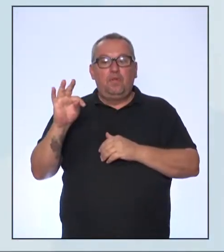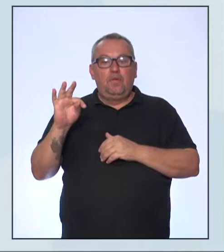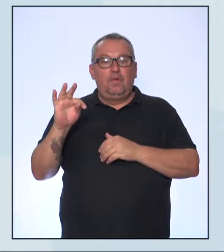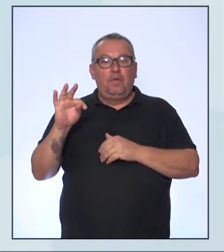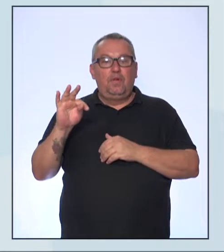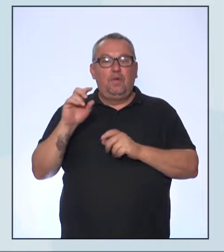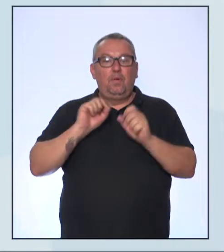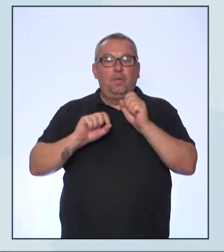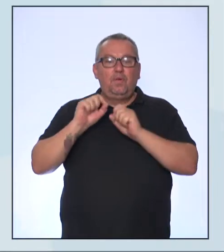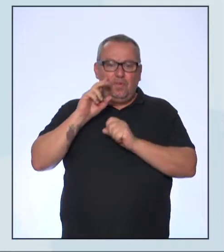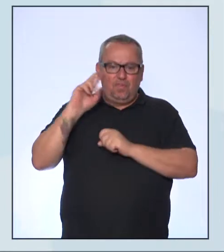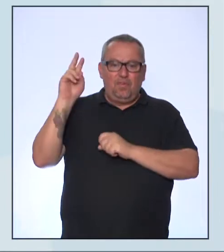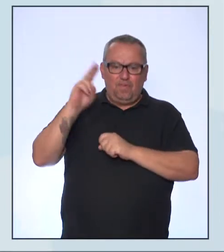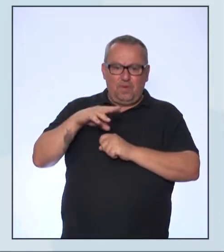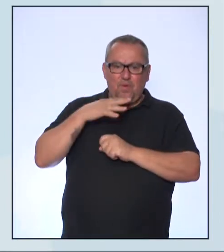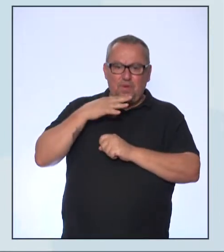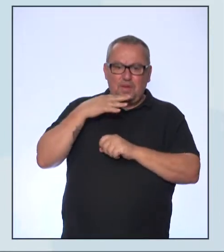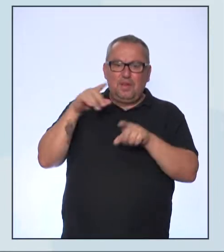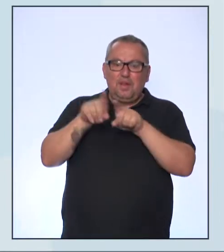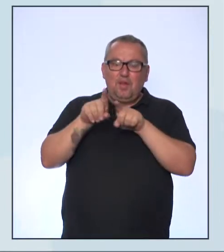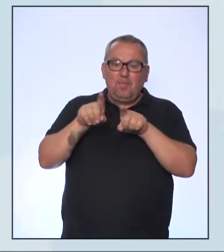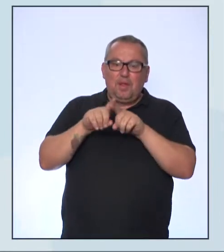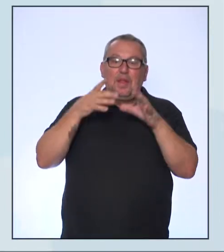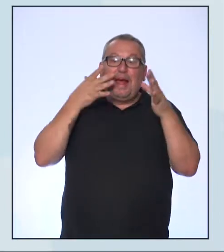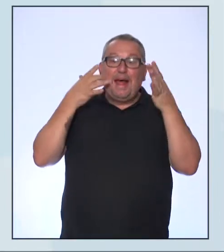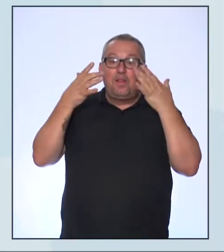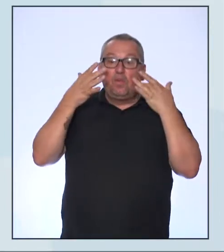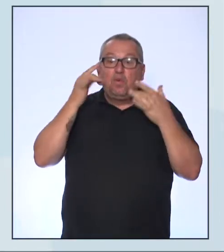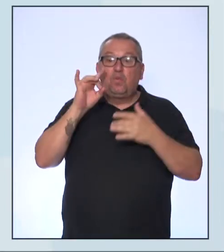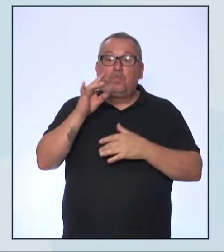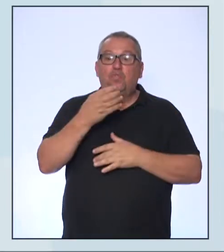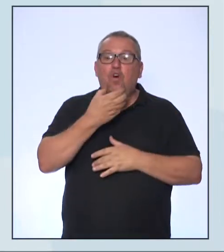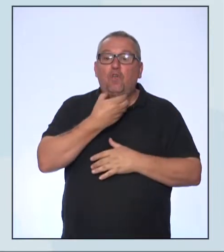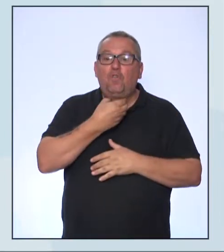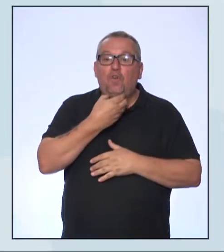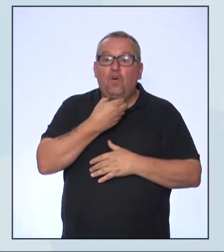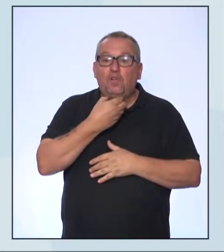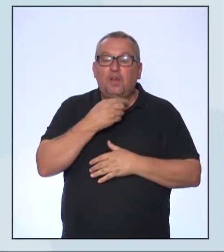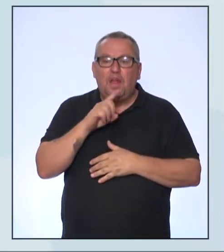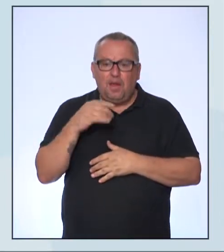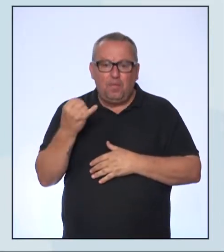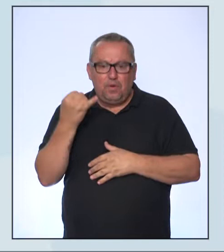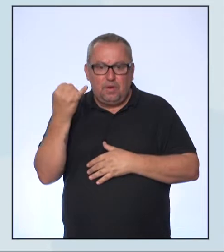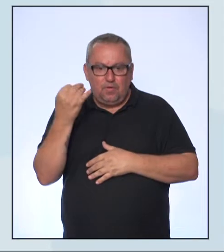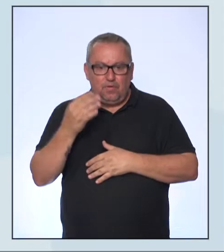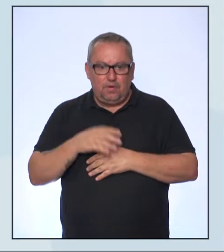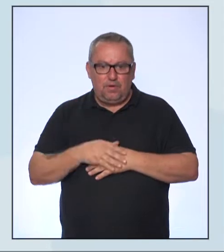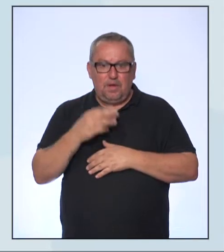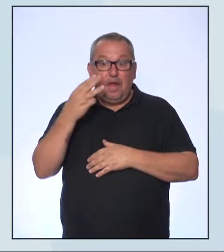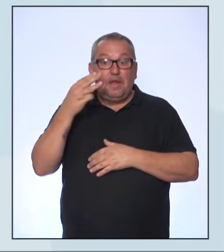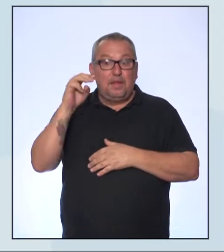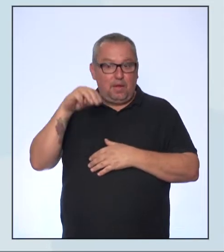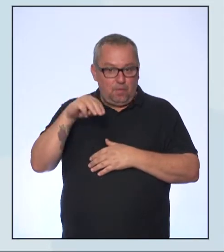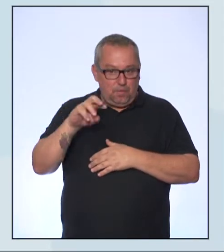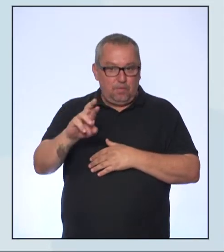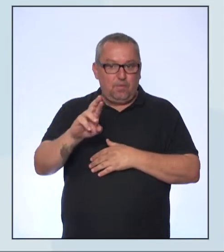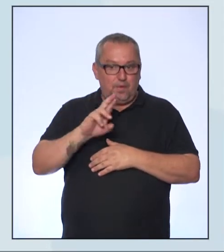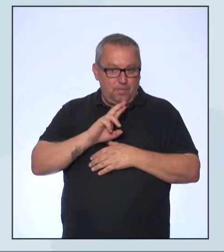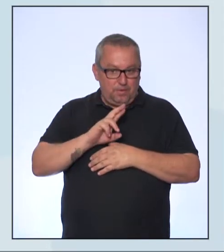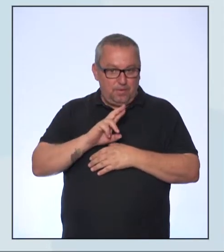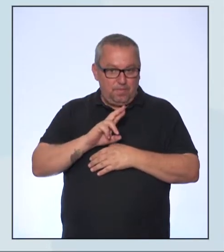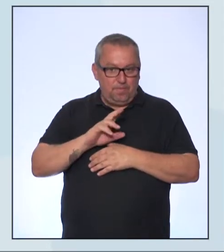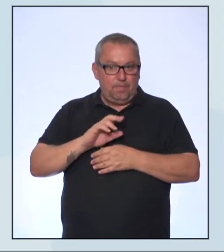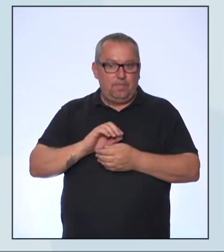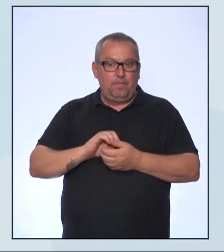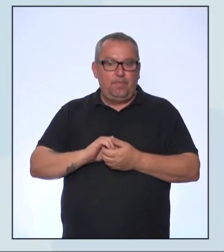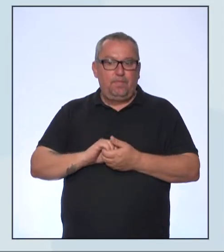e se a gente já ouviu falar sobre ator de voz e qual que é a importância desse ator de voz. Fica a pergunta para vocês. A gente volta daqui a